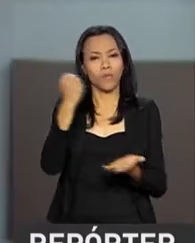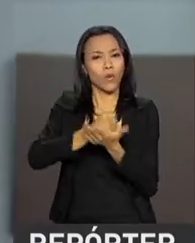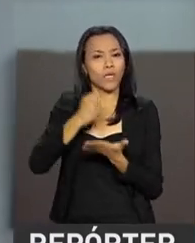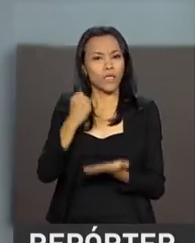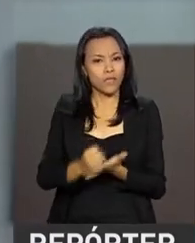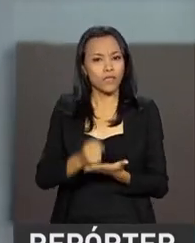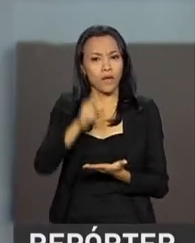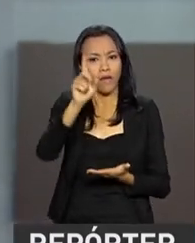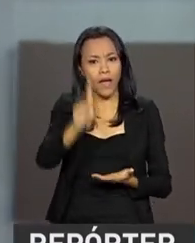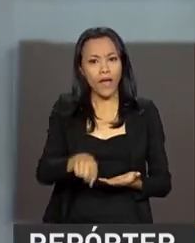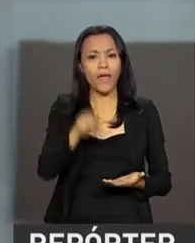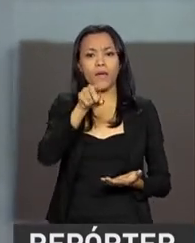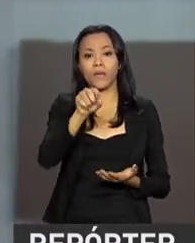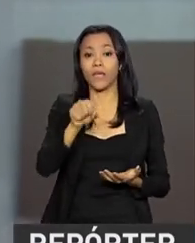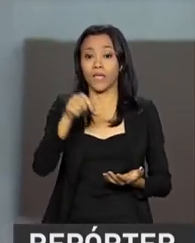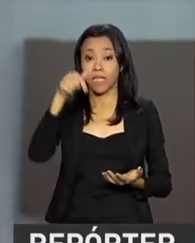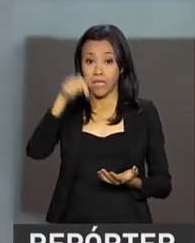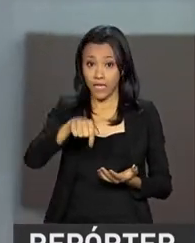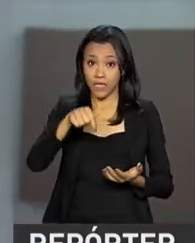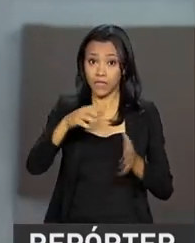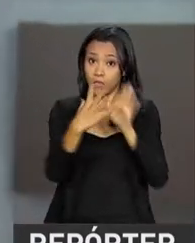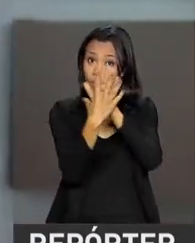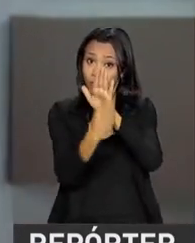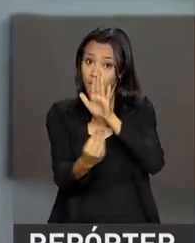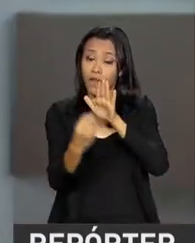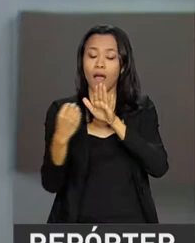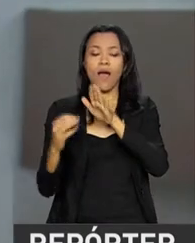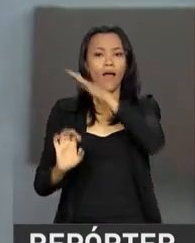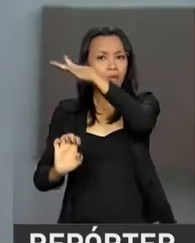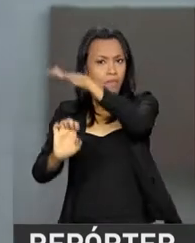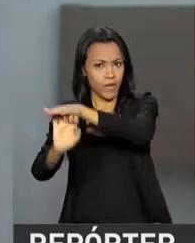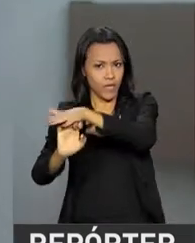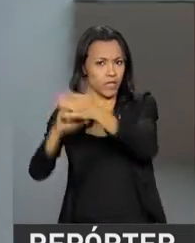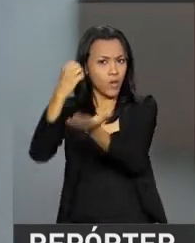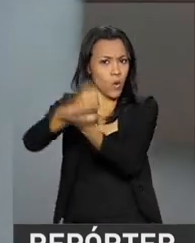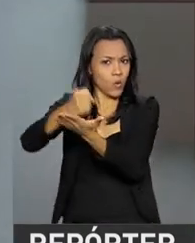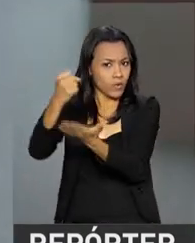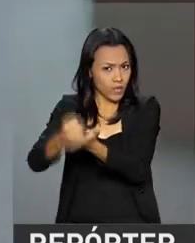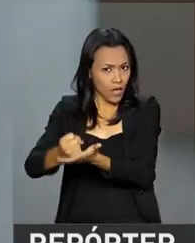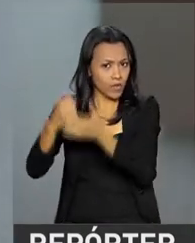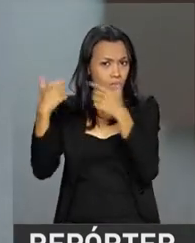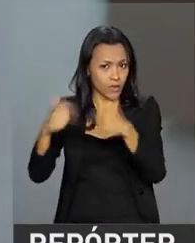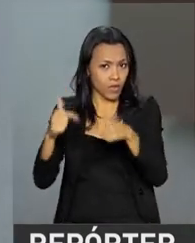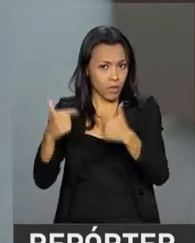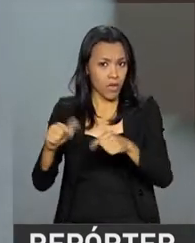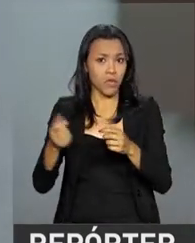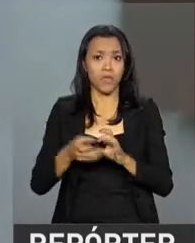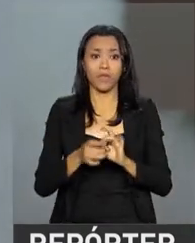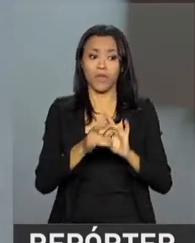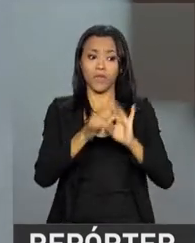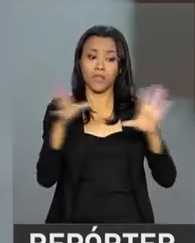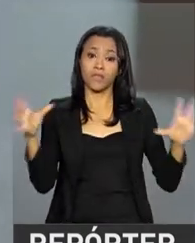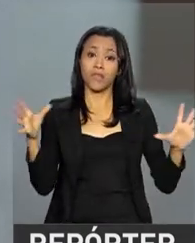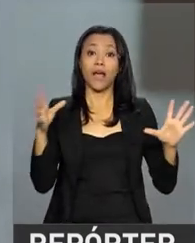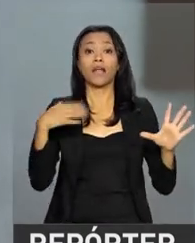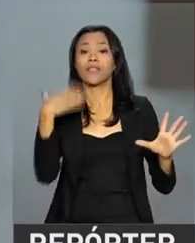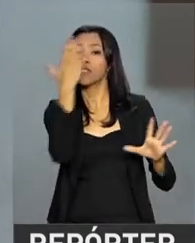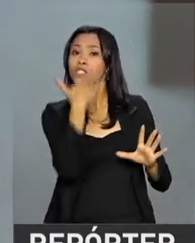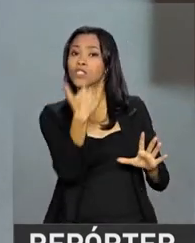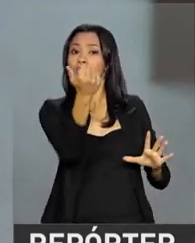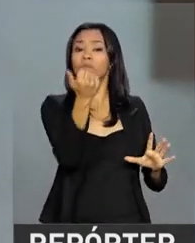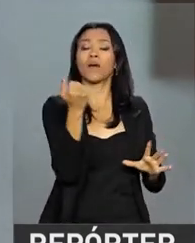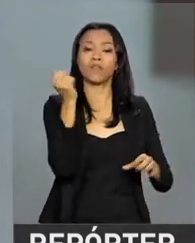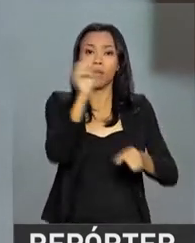trabalho intermitente. Nesse modelo, a empresa faz um contrato com o trabalhador que fica à disposição até ser convocado